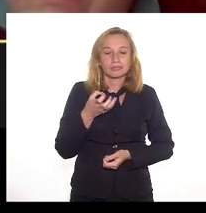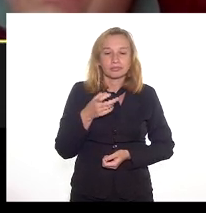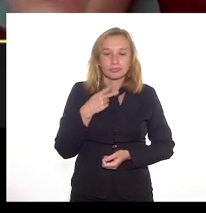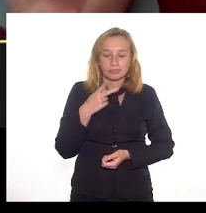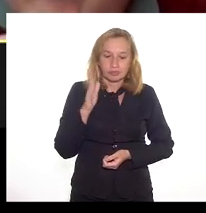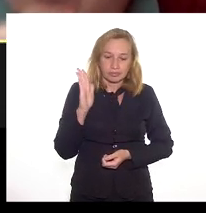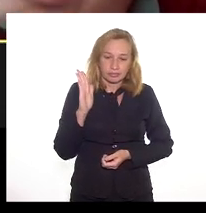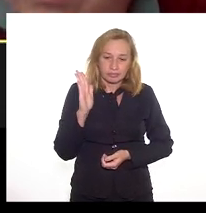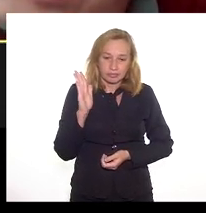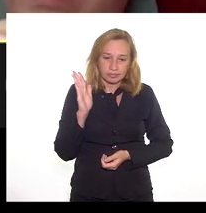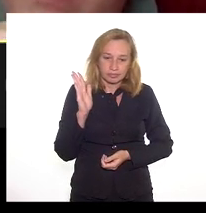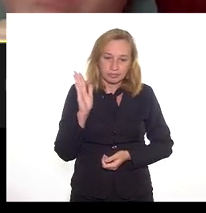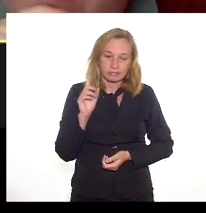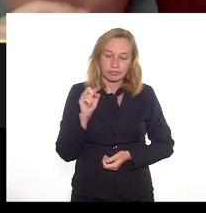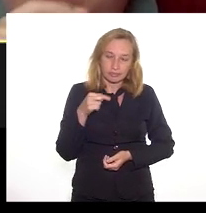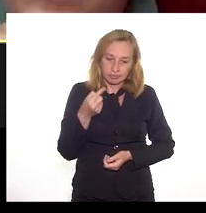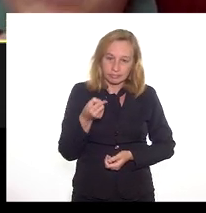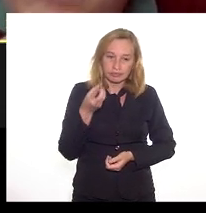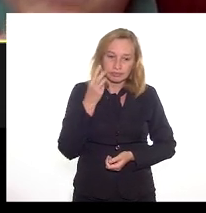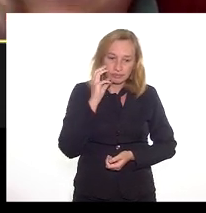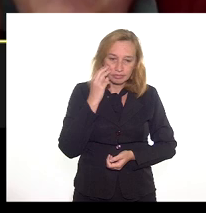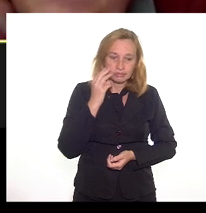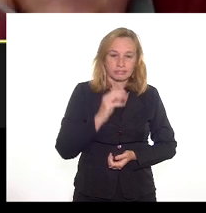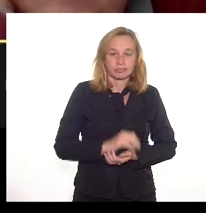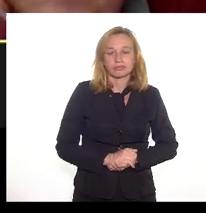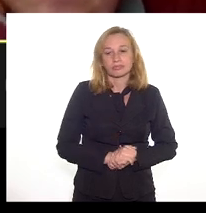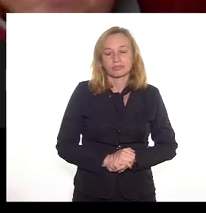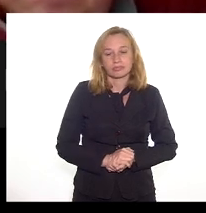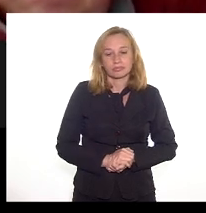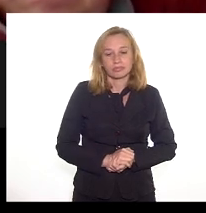não. Depois o Valdeque.